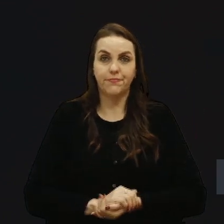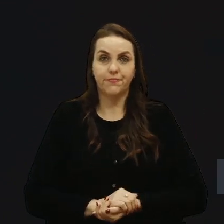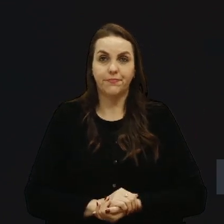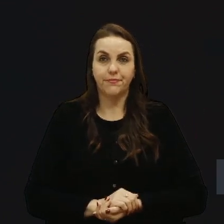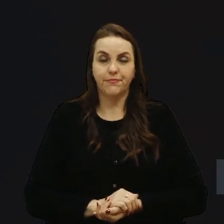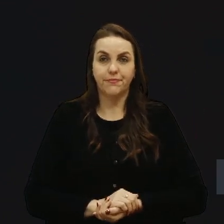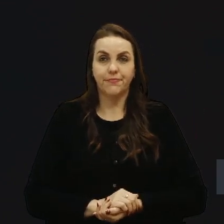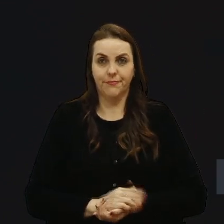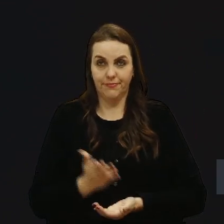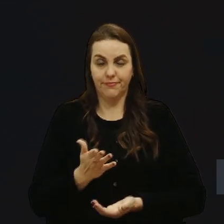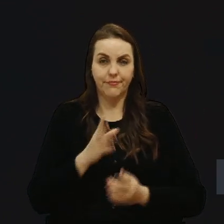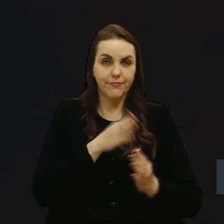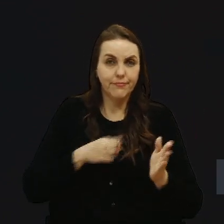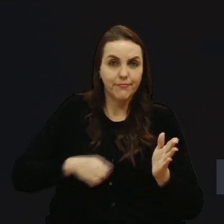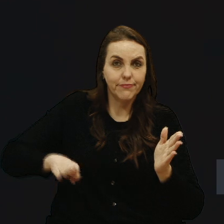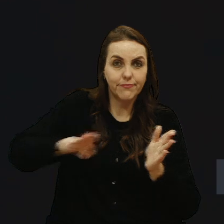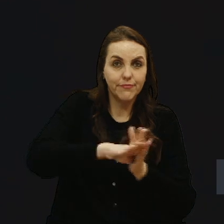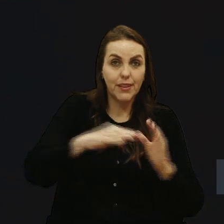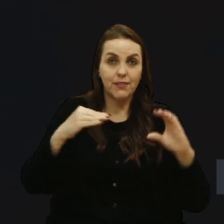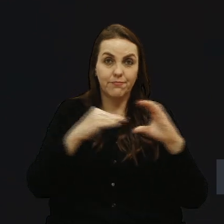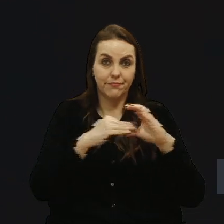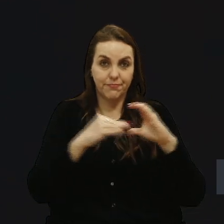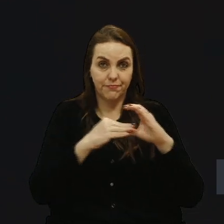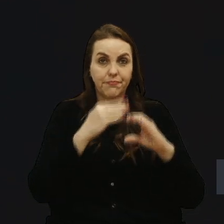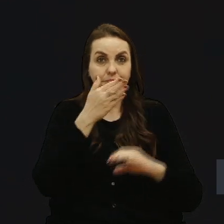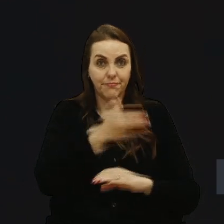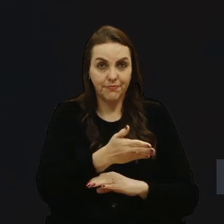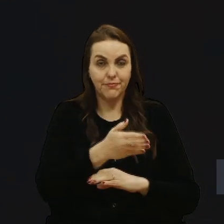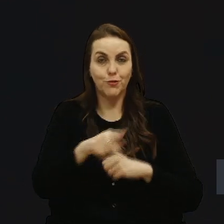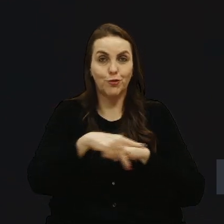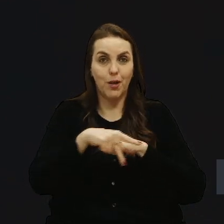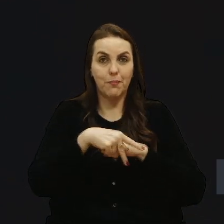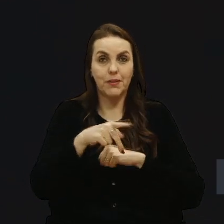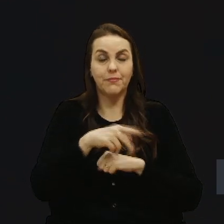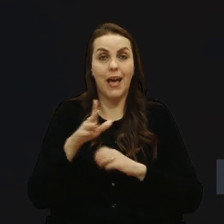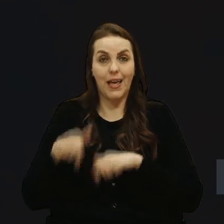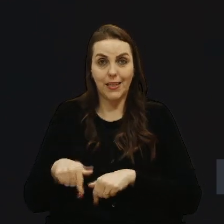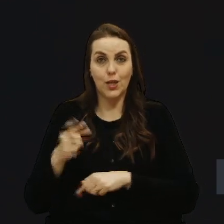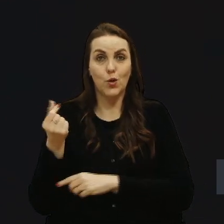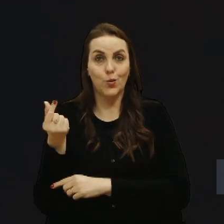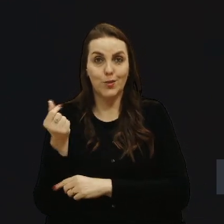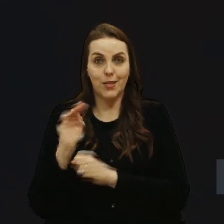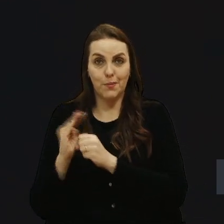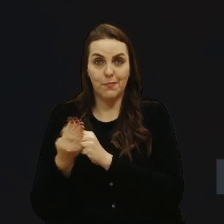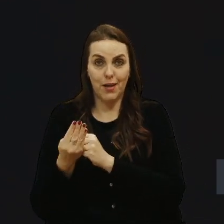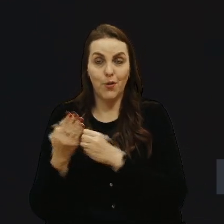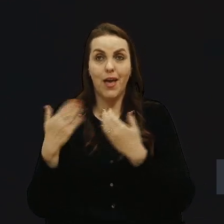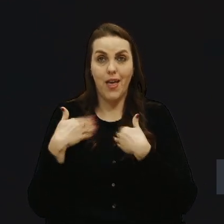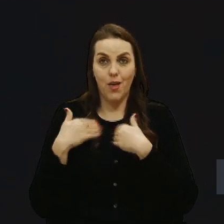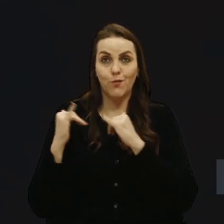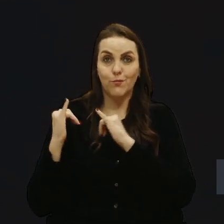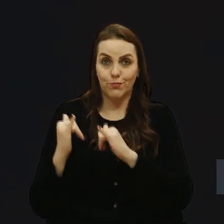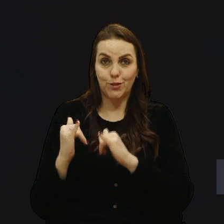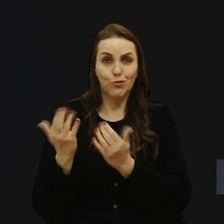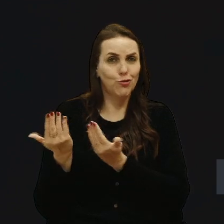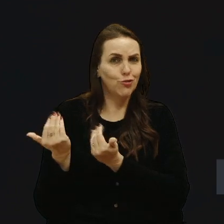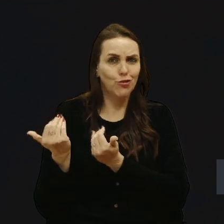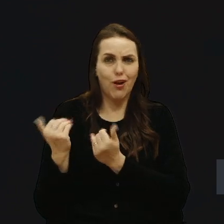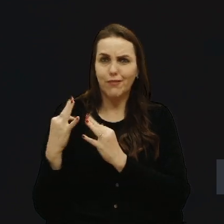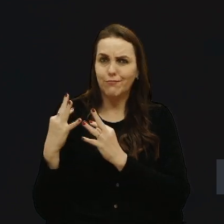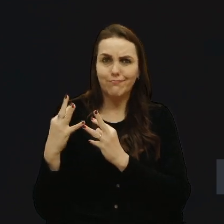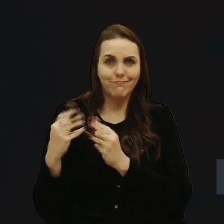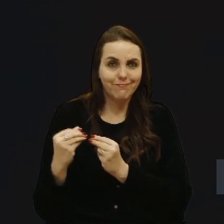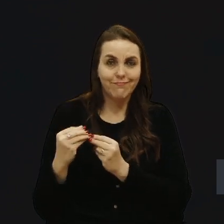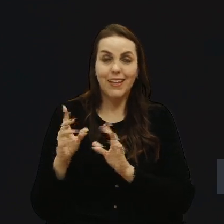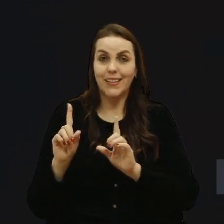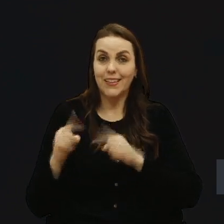nosso ponto de chegada vai ser o Shopping Village. A gente vai sair aqui do bairro Cruzeiro, esse ônibus que eu peguei na minha juventude toda, aliás. E o